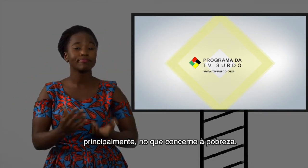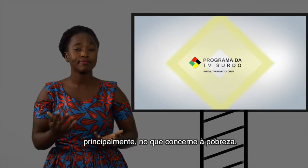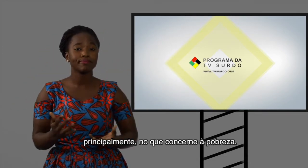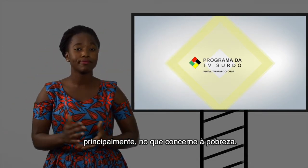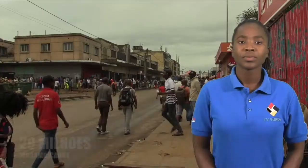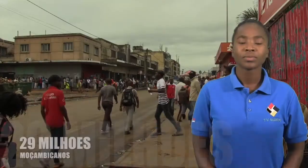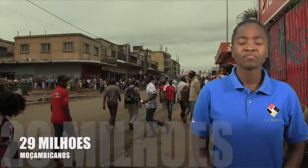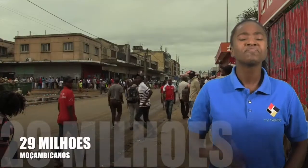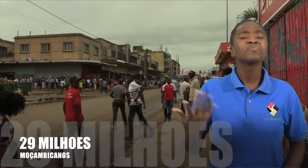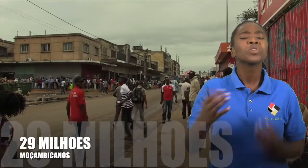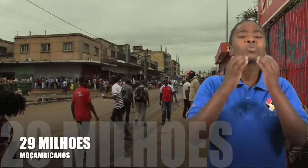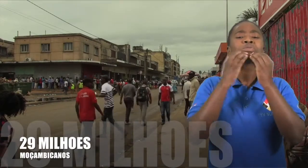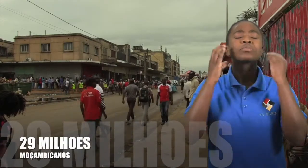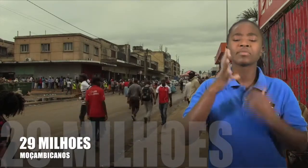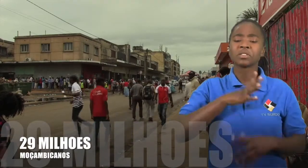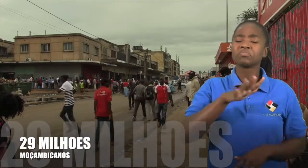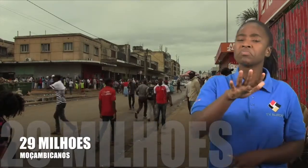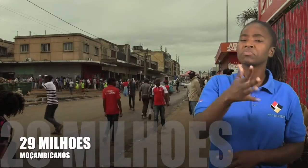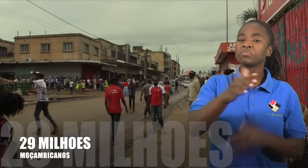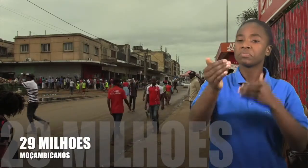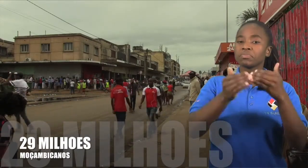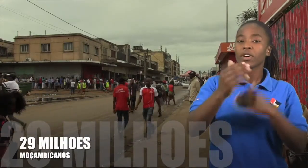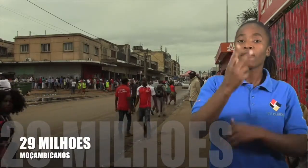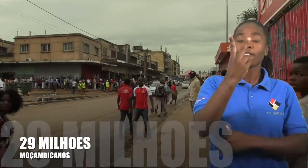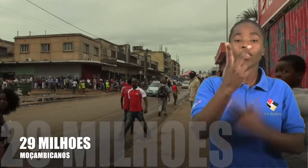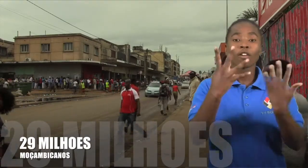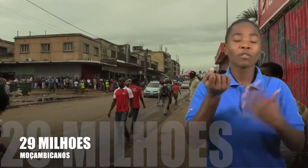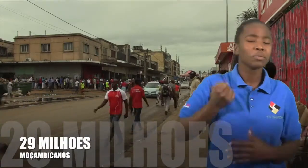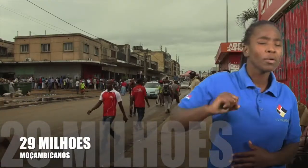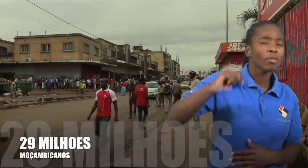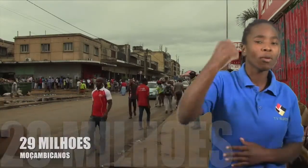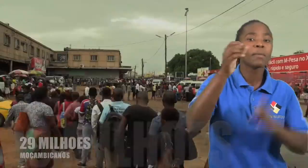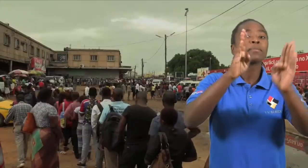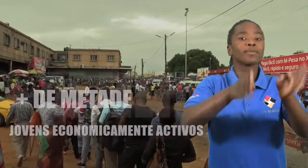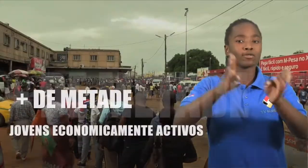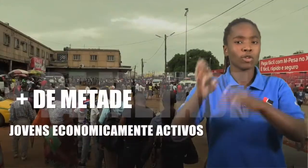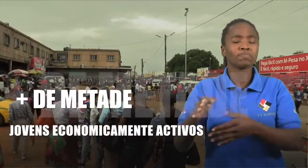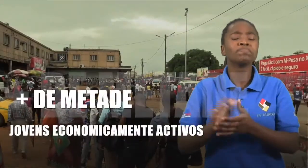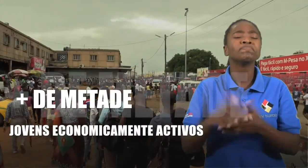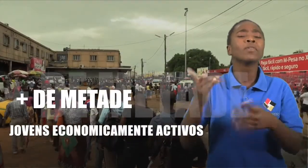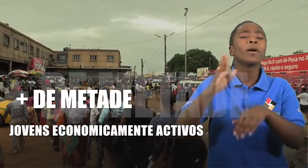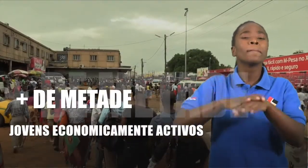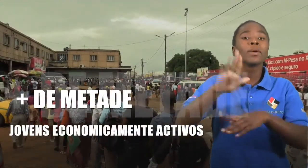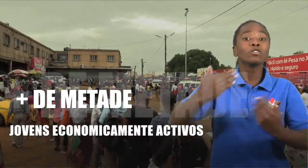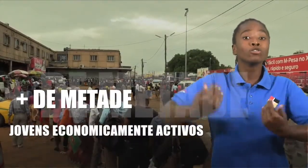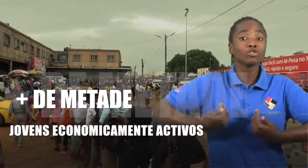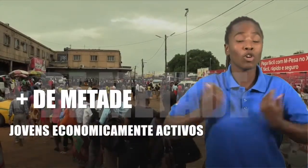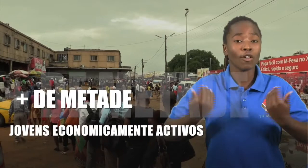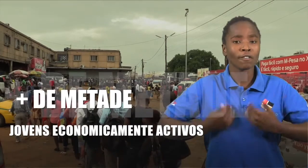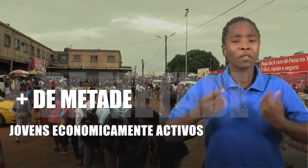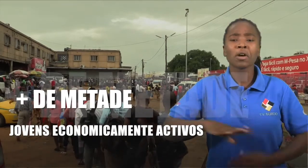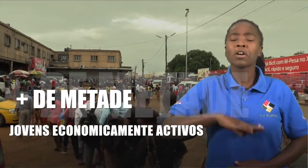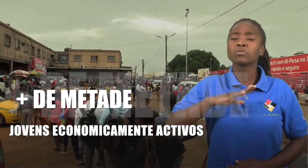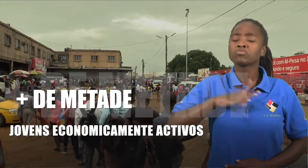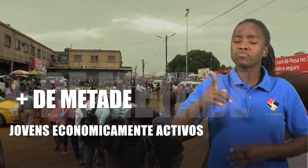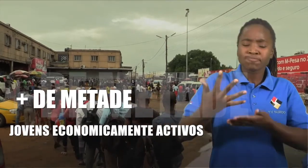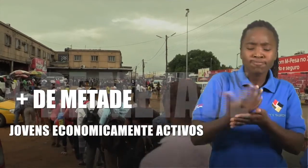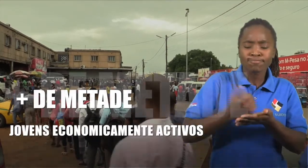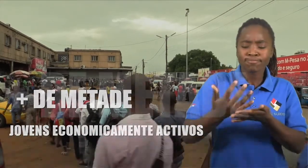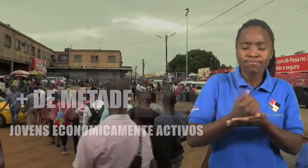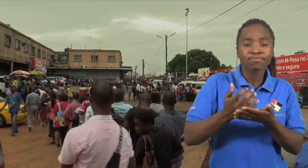concerna a pobreza. Existem em Moçambique perto de 29 milhões de pessoas. Mais da metade são jovens em